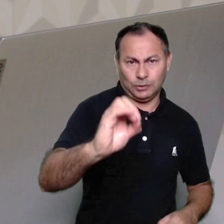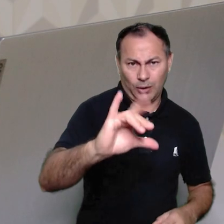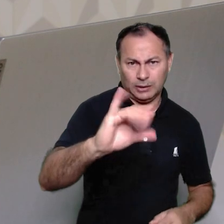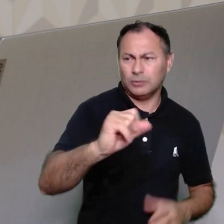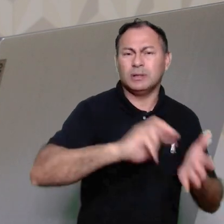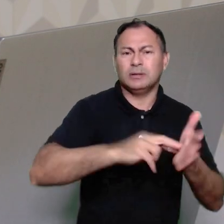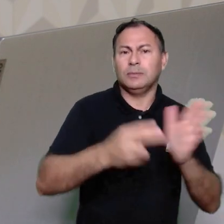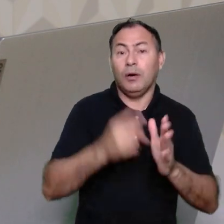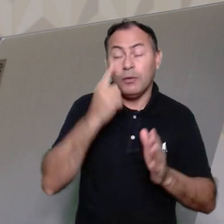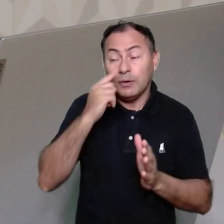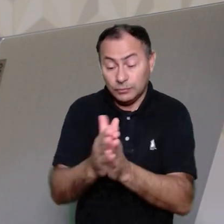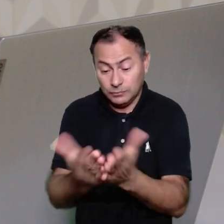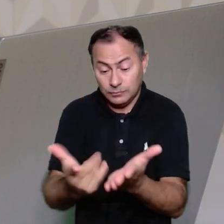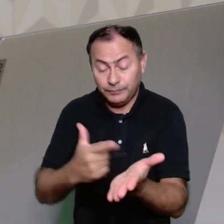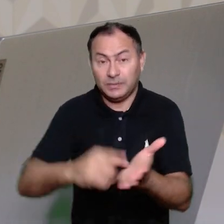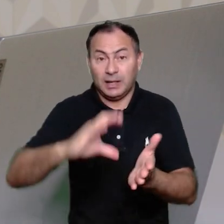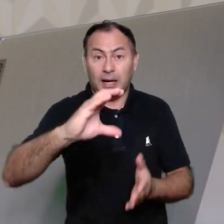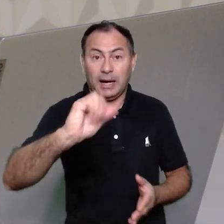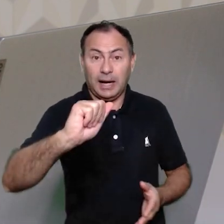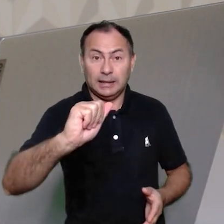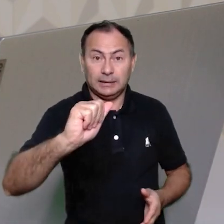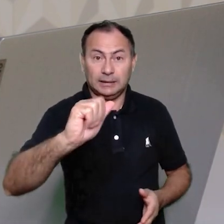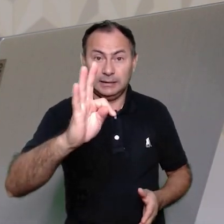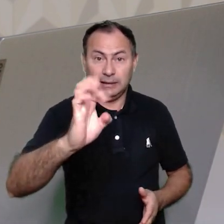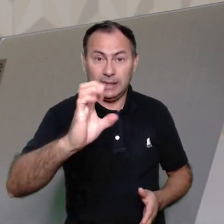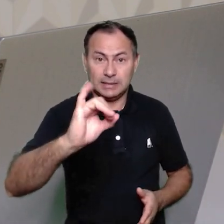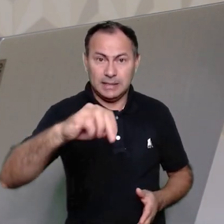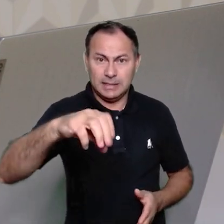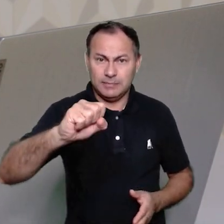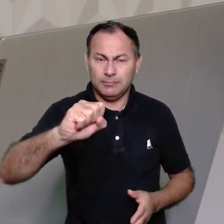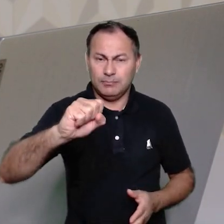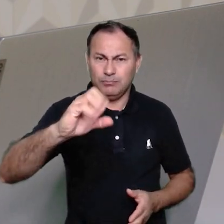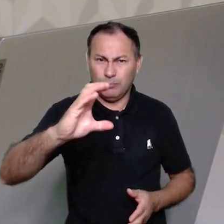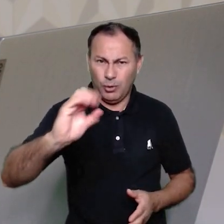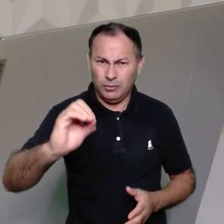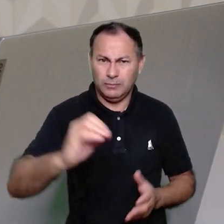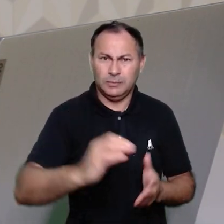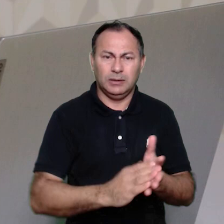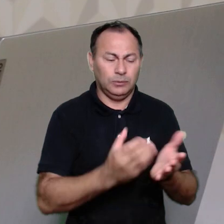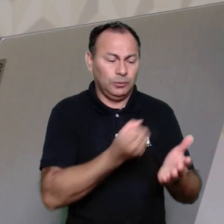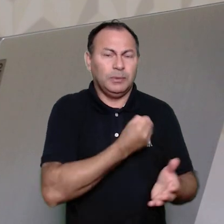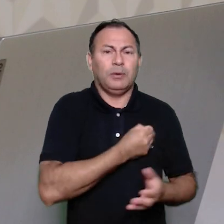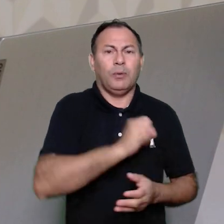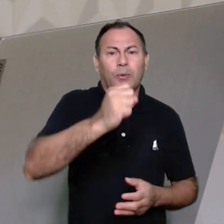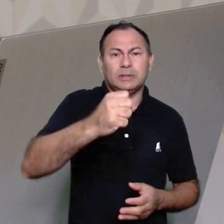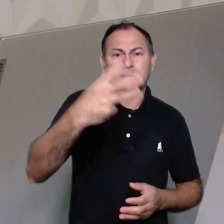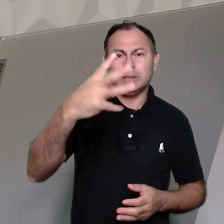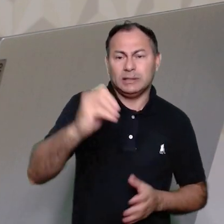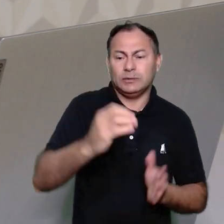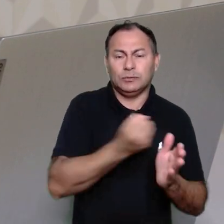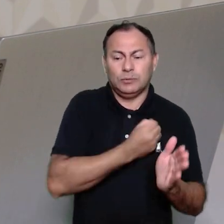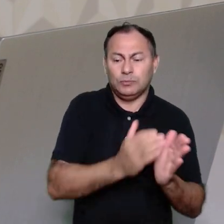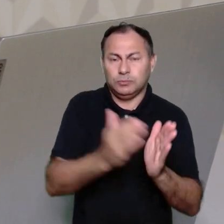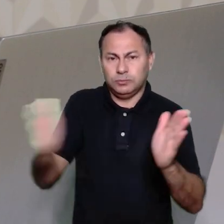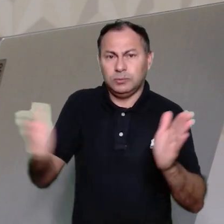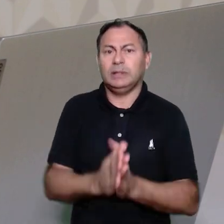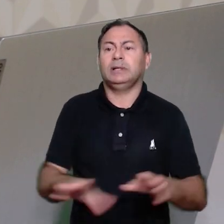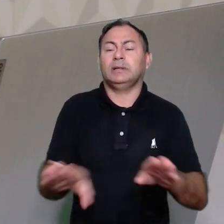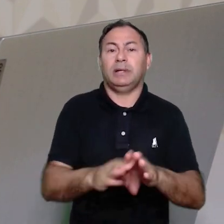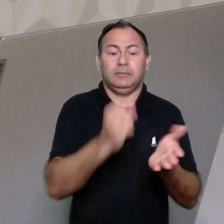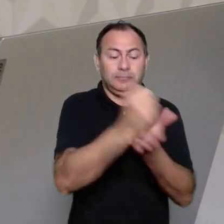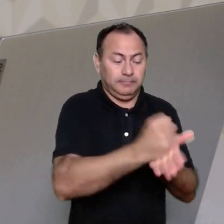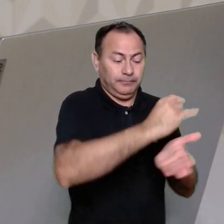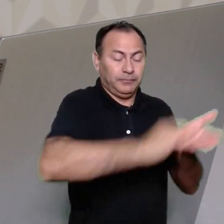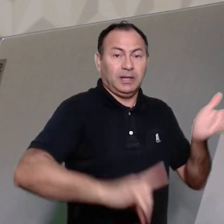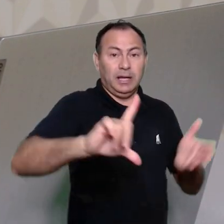no catecismo, por exemplo, no número 835, e nos números seguintes, e na Lumen